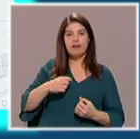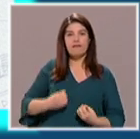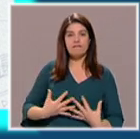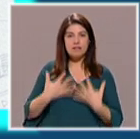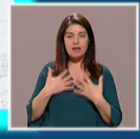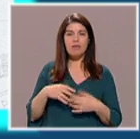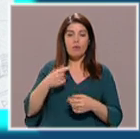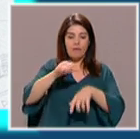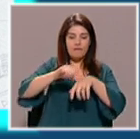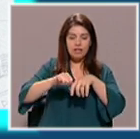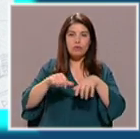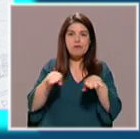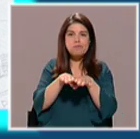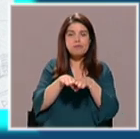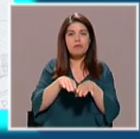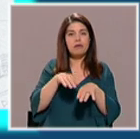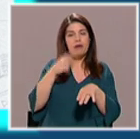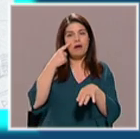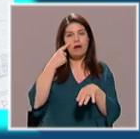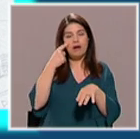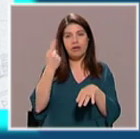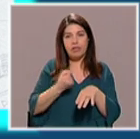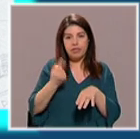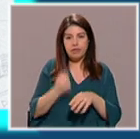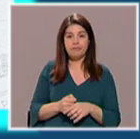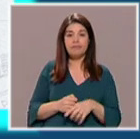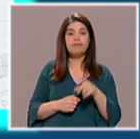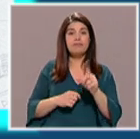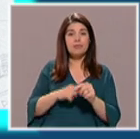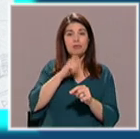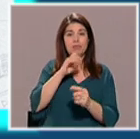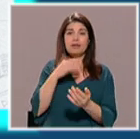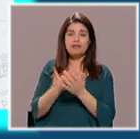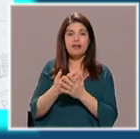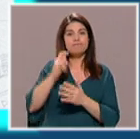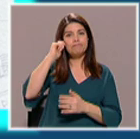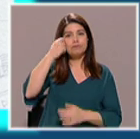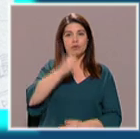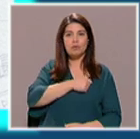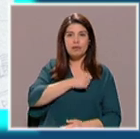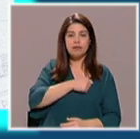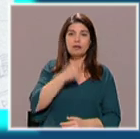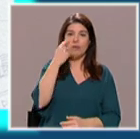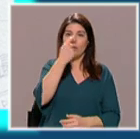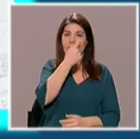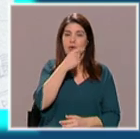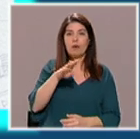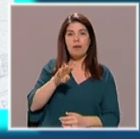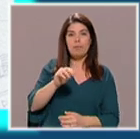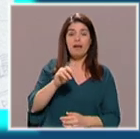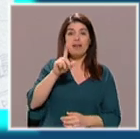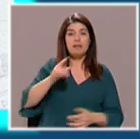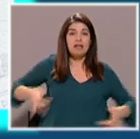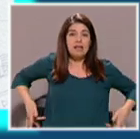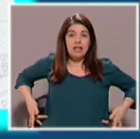cicatrização lenta. Níveis elevados de glicose no sangue durante muito tempo podem danificar gravemente o coração, os olhos, os pés e os teus